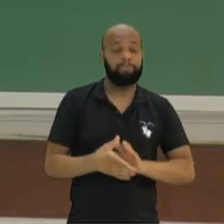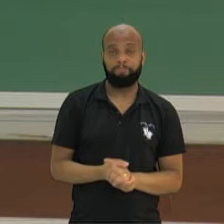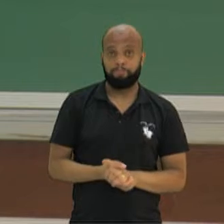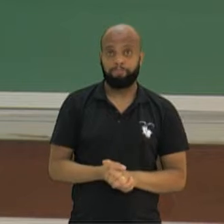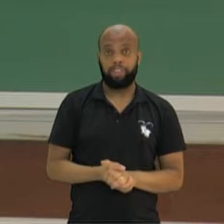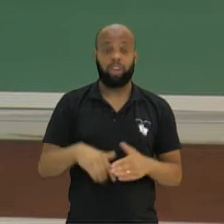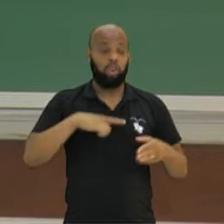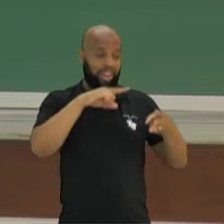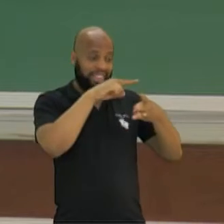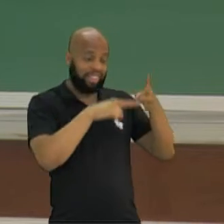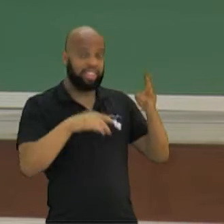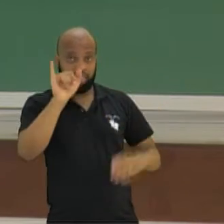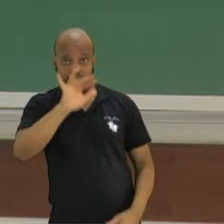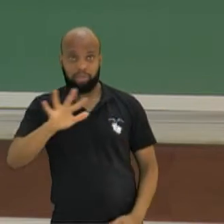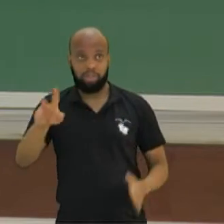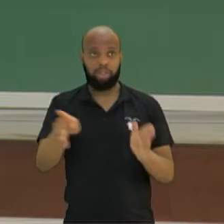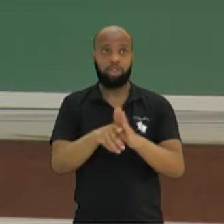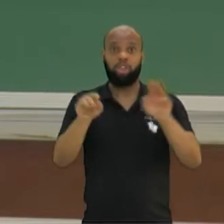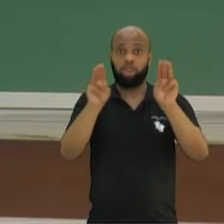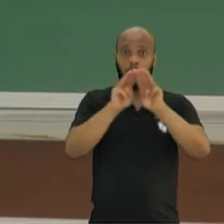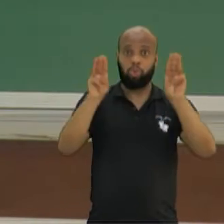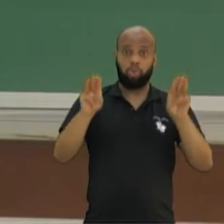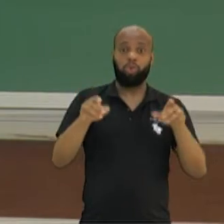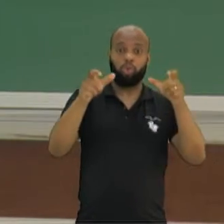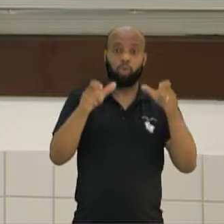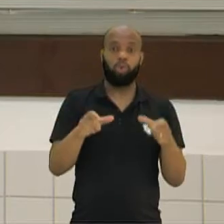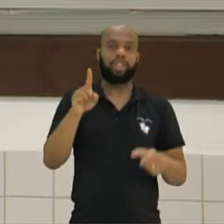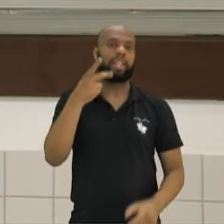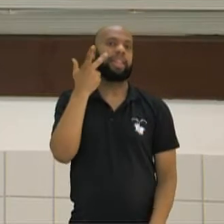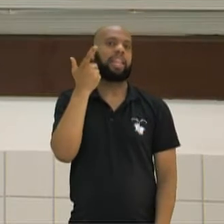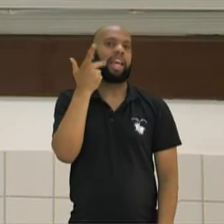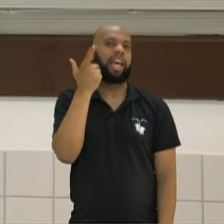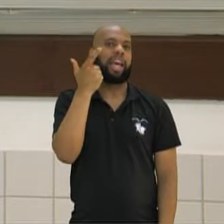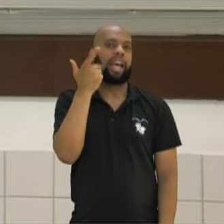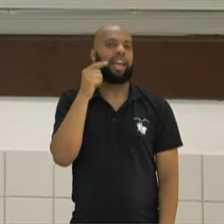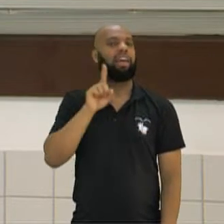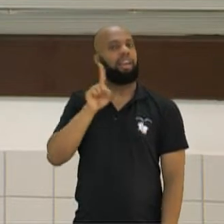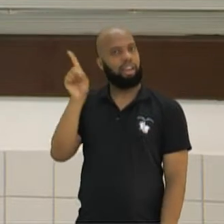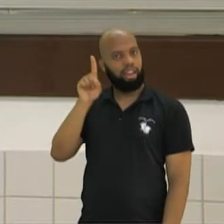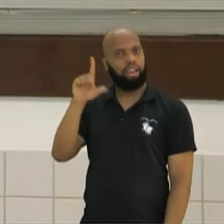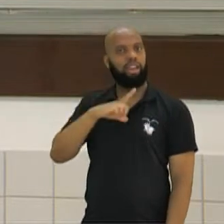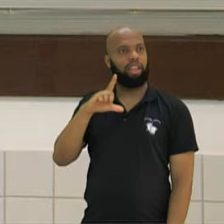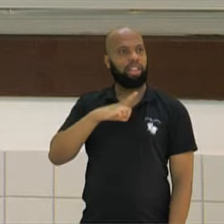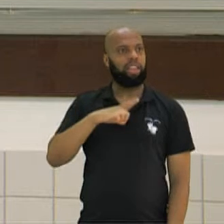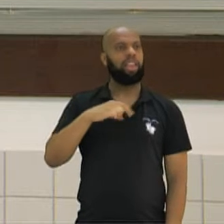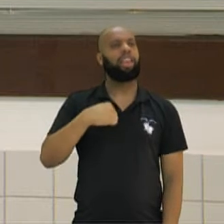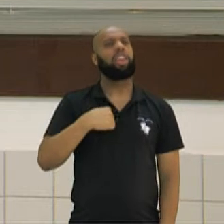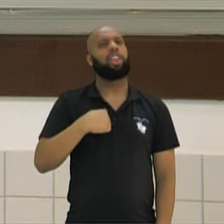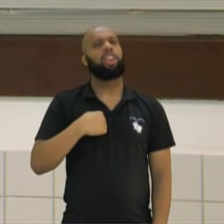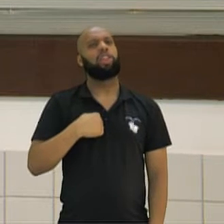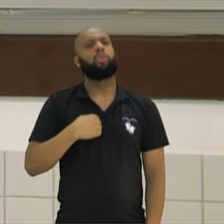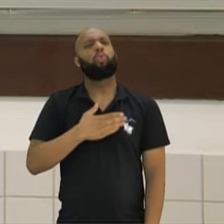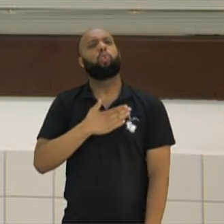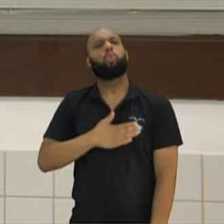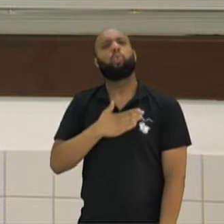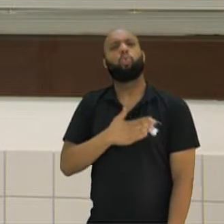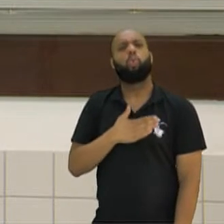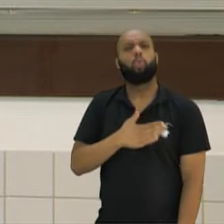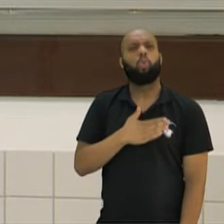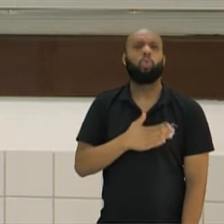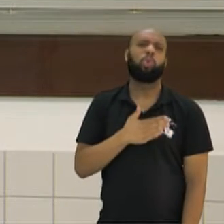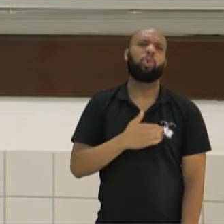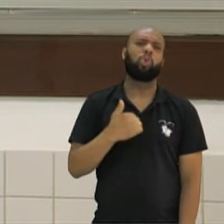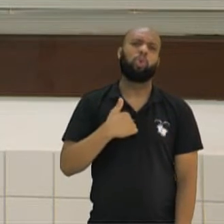As 3 imagens são do Museu de Redenção no Ceará. Aliás, uma cidade que eu tenho maior estima, um carinho